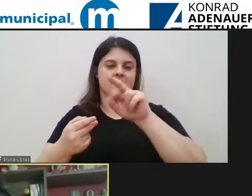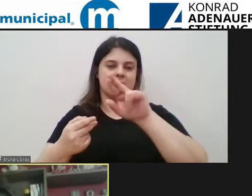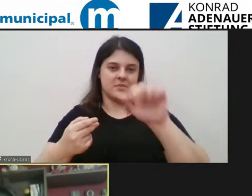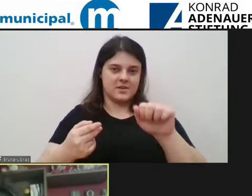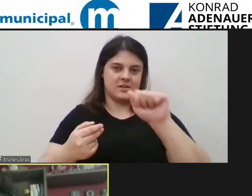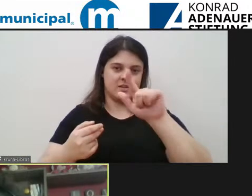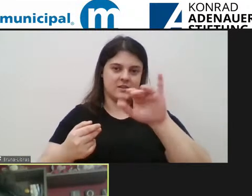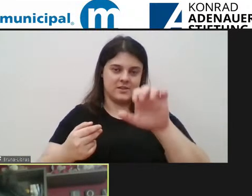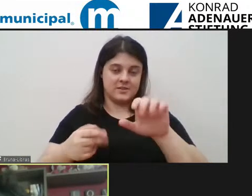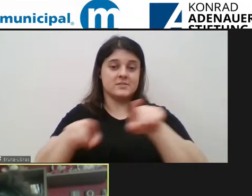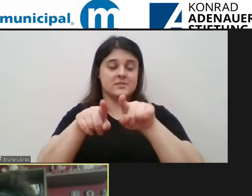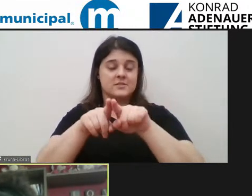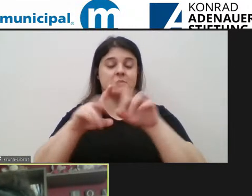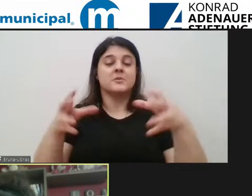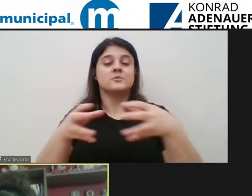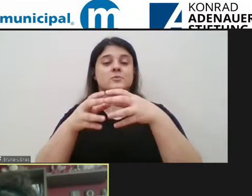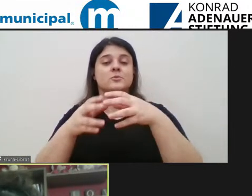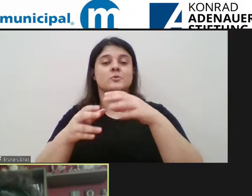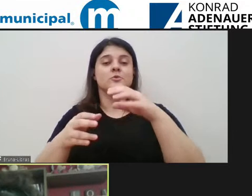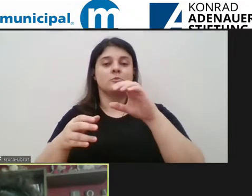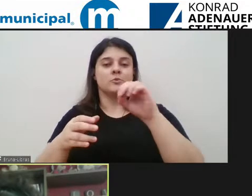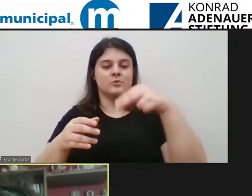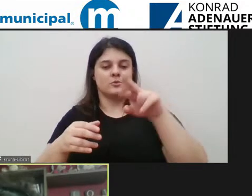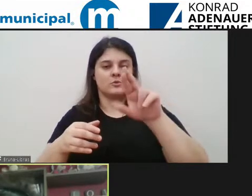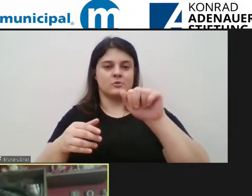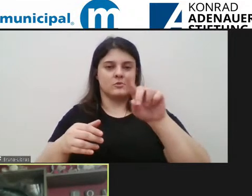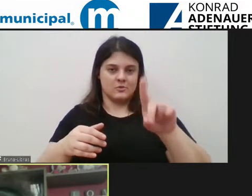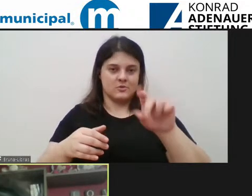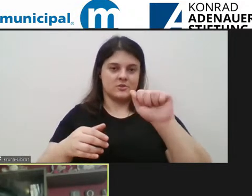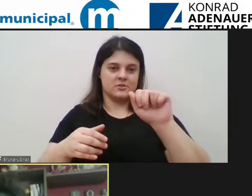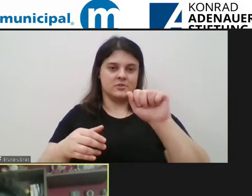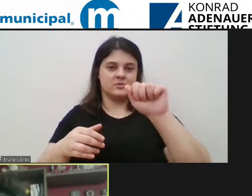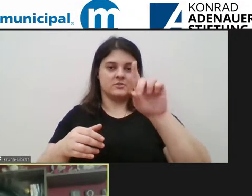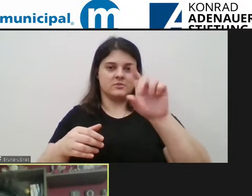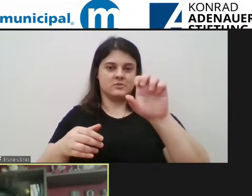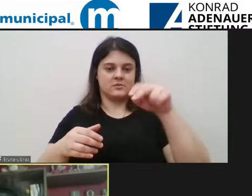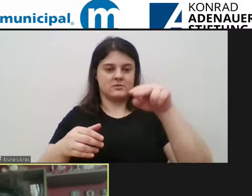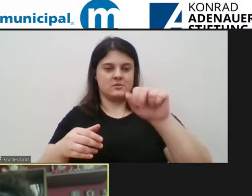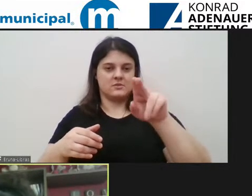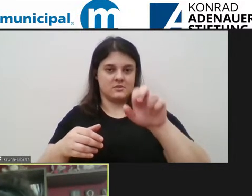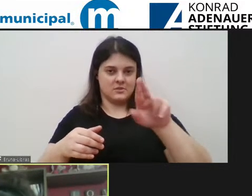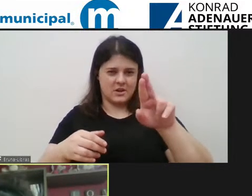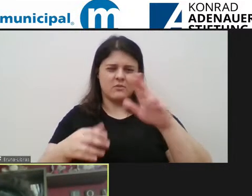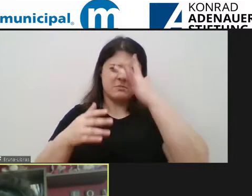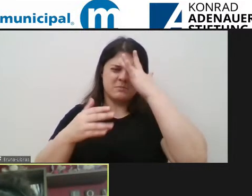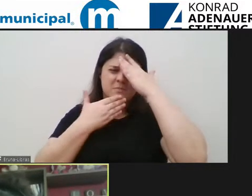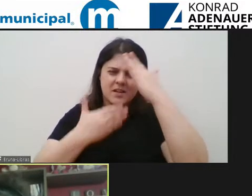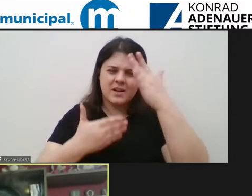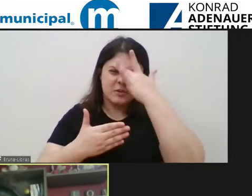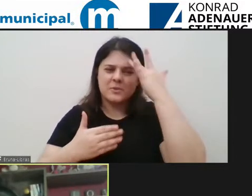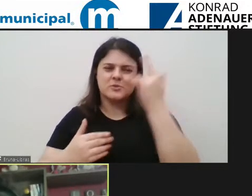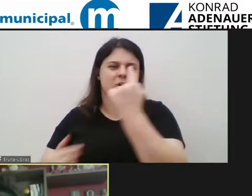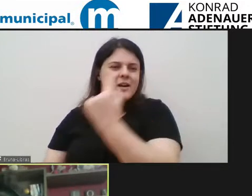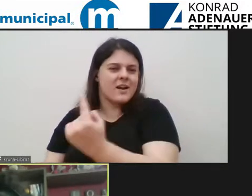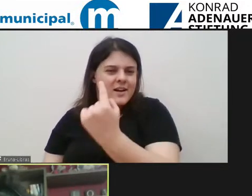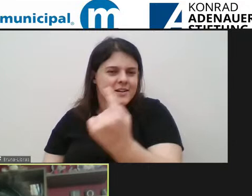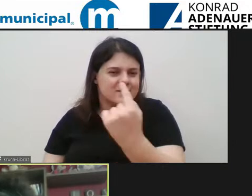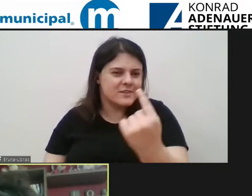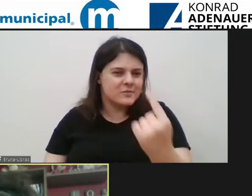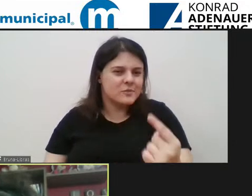fundação Konrad Adenauer que sempre nos apoia Muito obrigado a todos muito obrigado a todos os presentes aqui Sueli Marquinhos Vivi